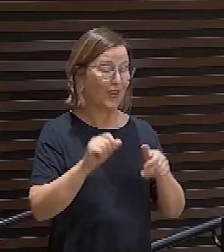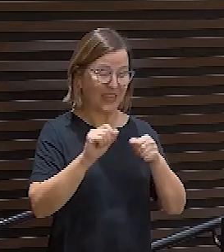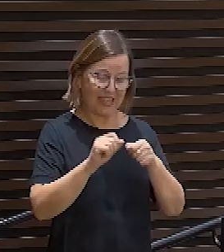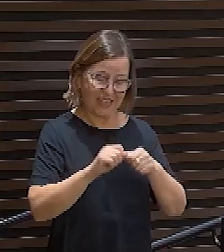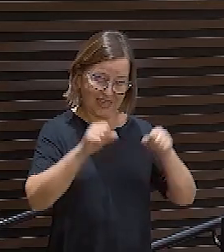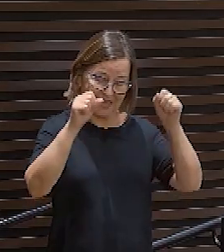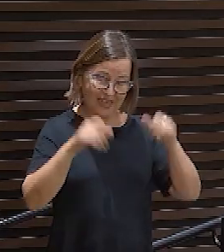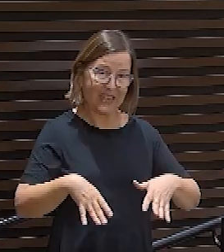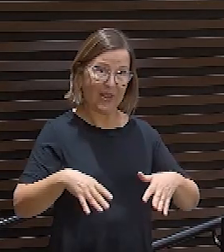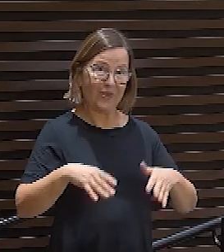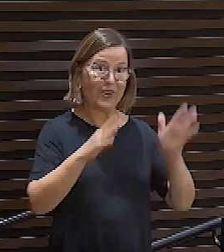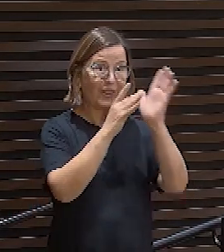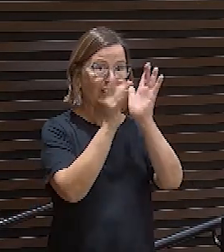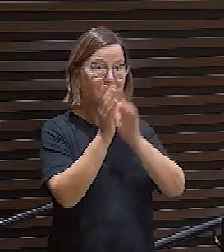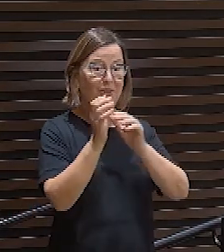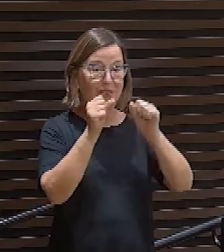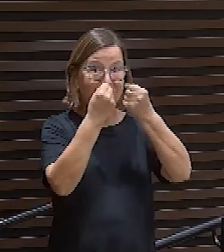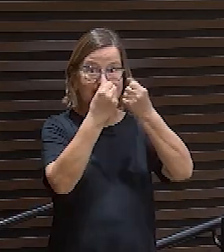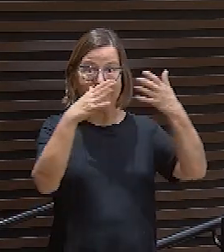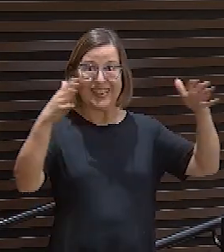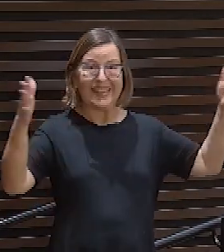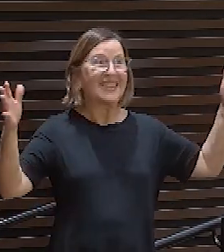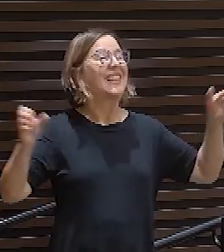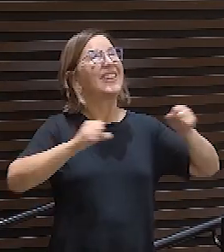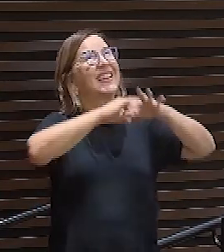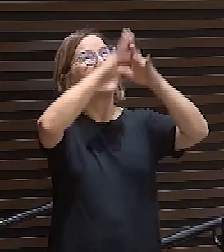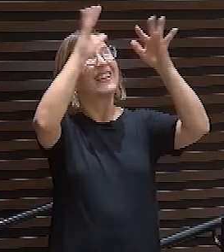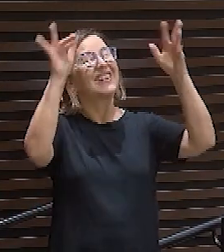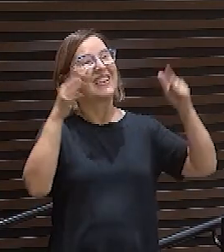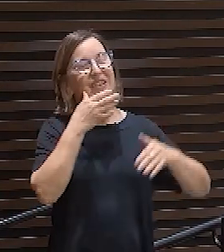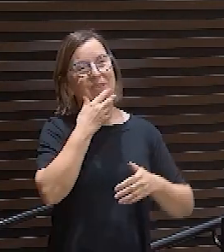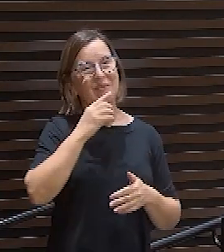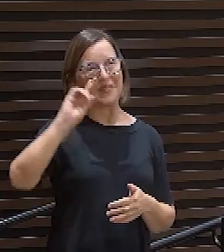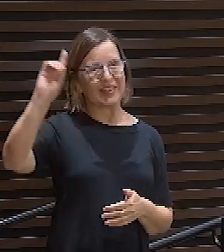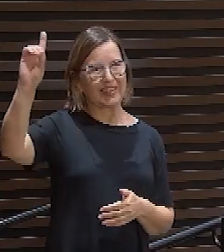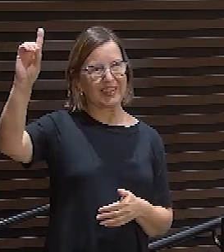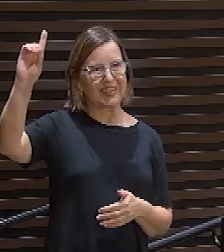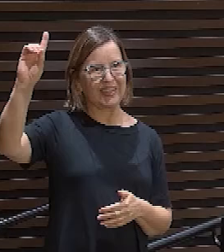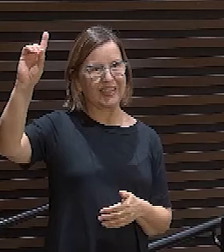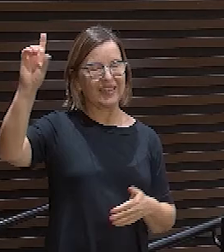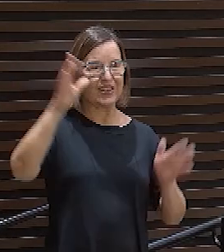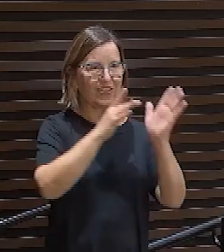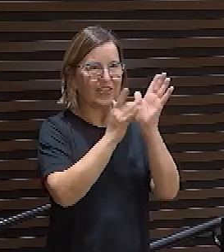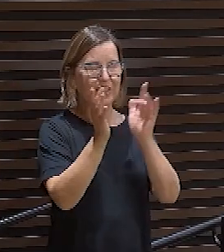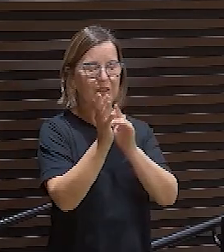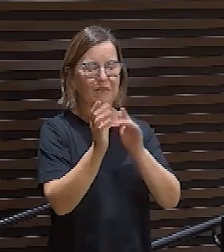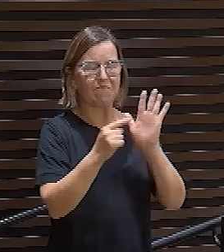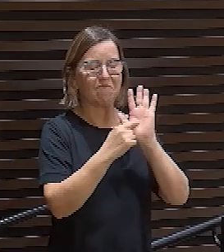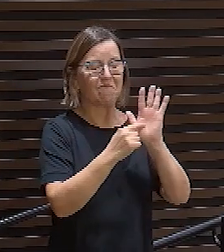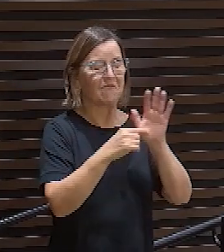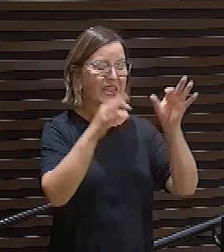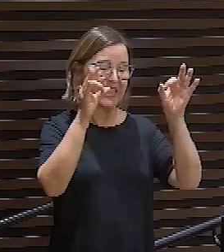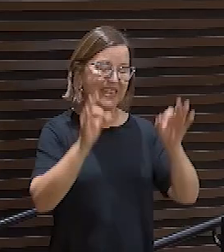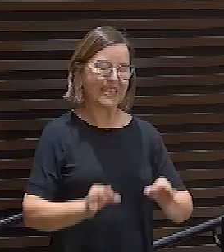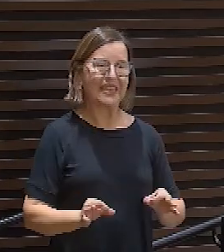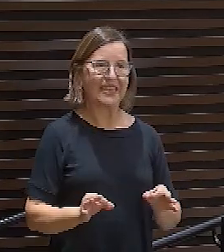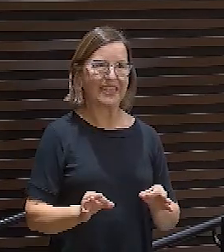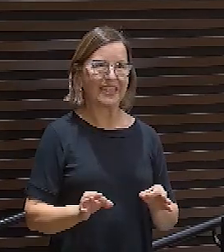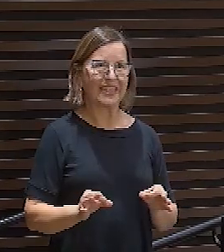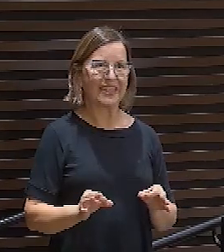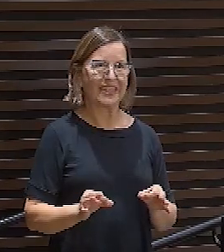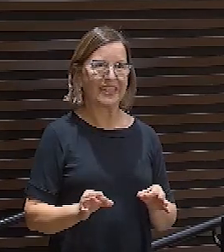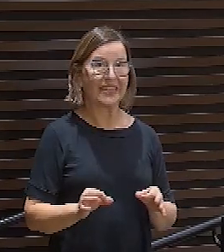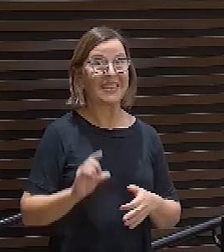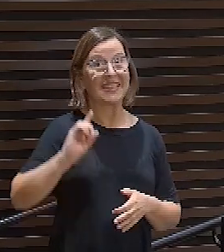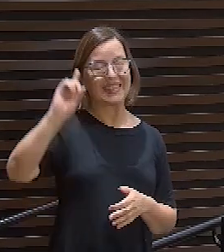da glória do Pai. Da glória do Pai. Ele é a expressão exata do ser de